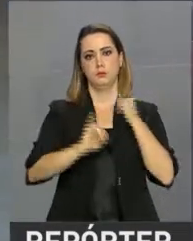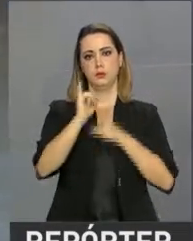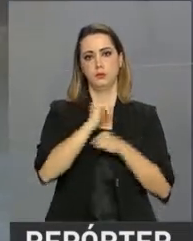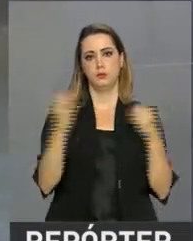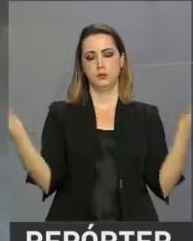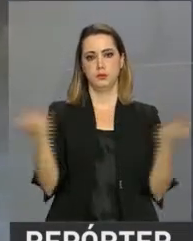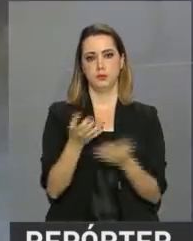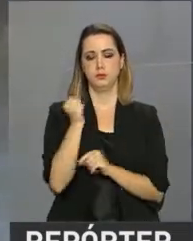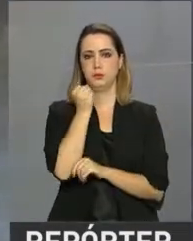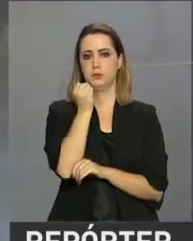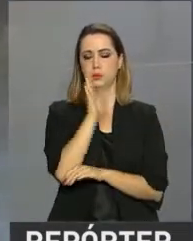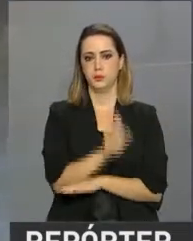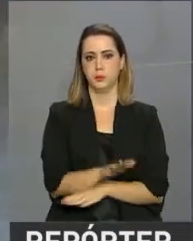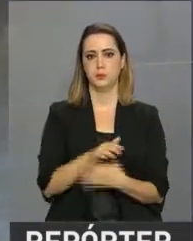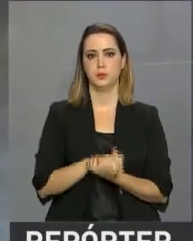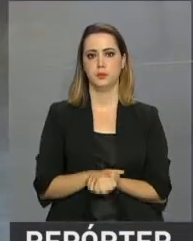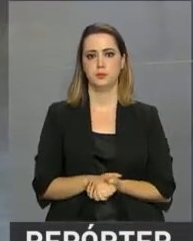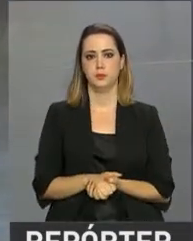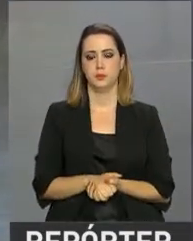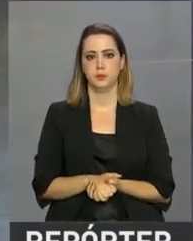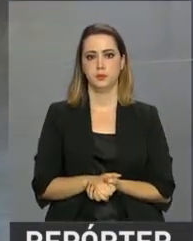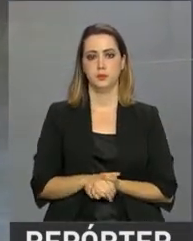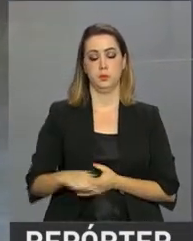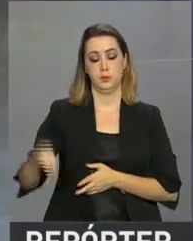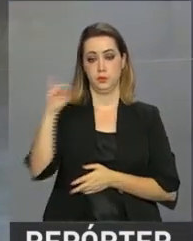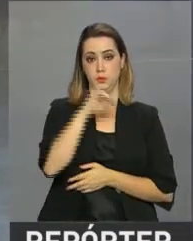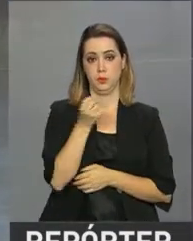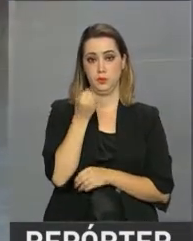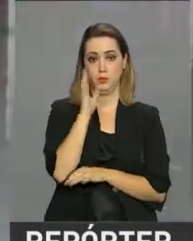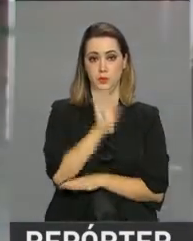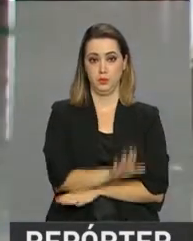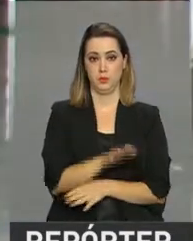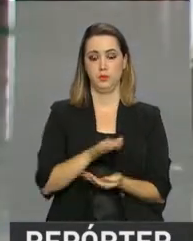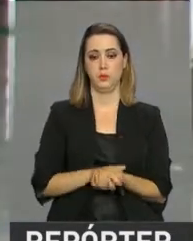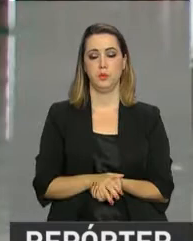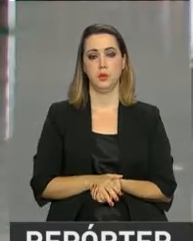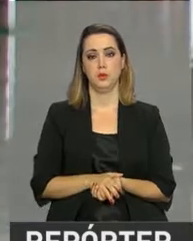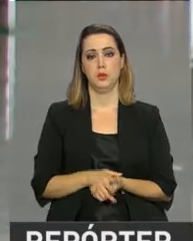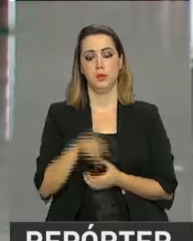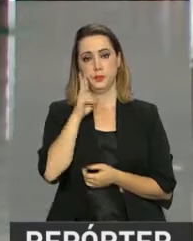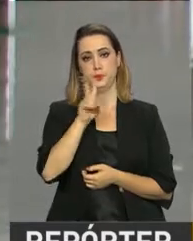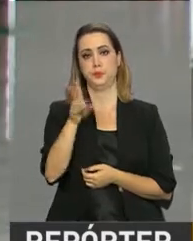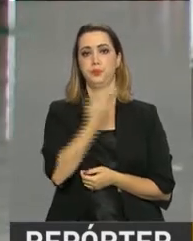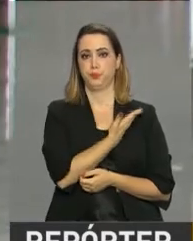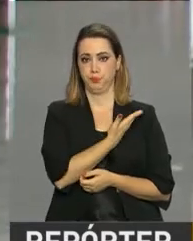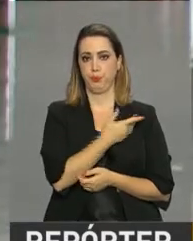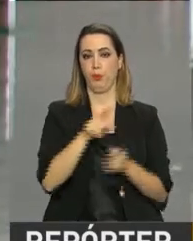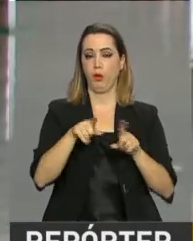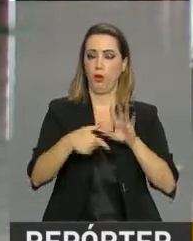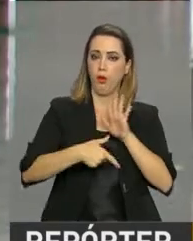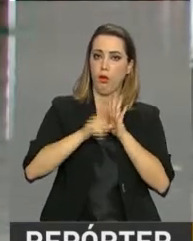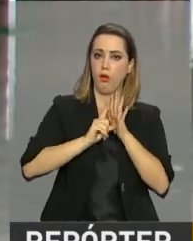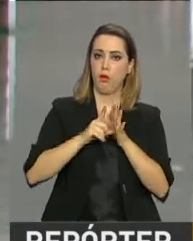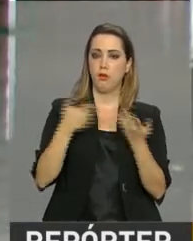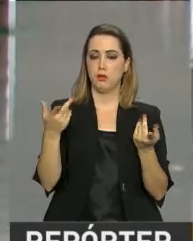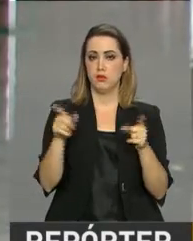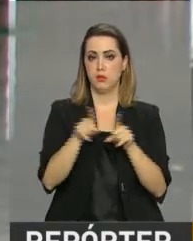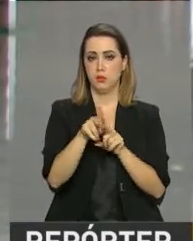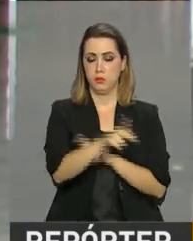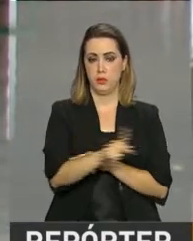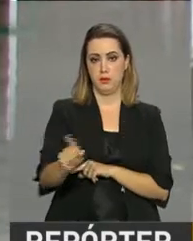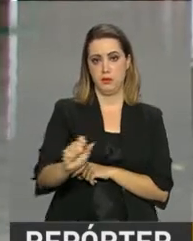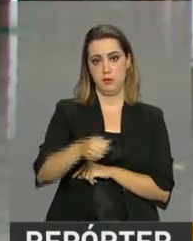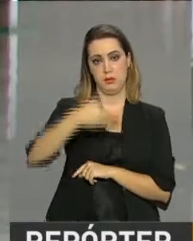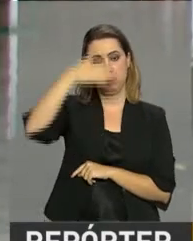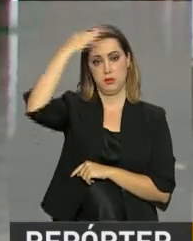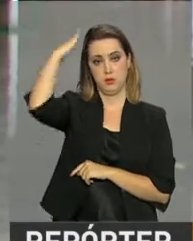pra gente paulo boa tarde olá jaime boa tarde bom como vimos na reportagem de paula de worth o presidente